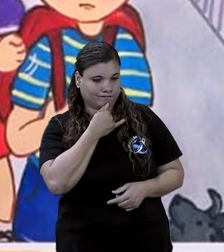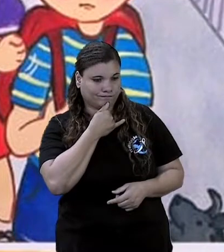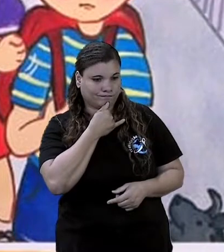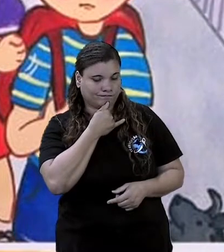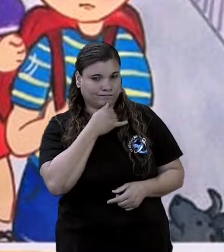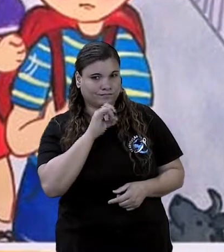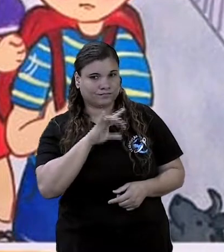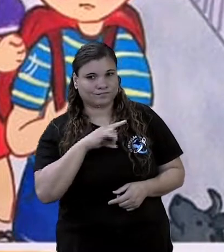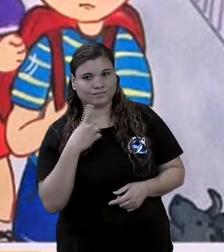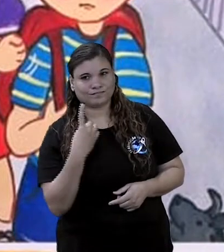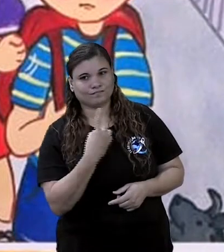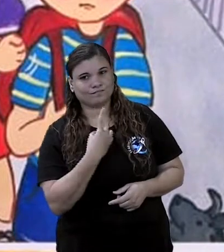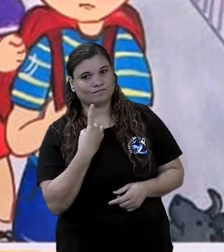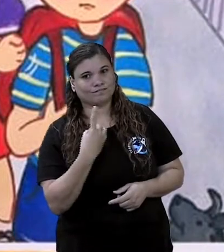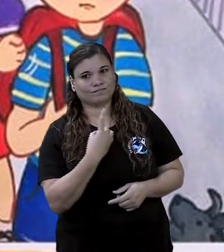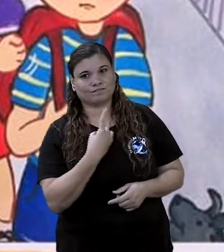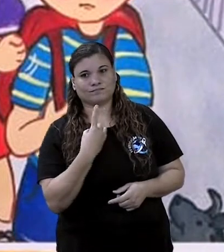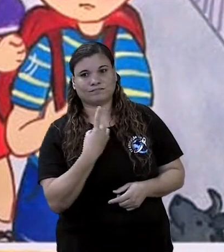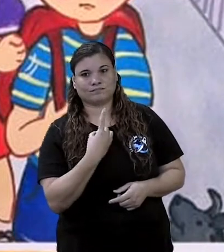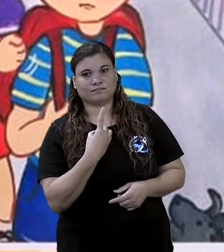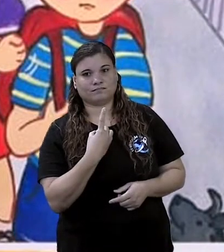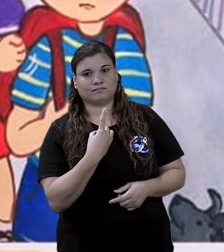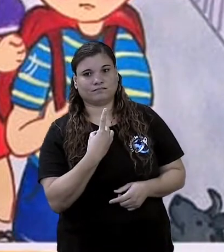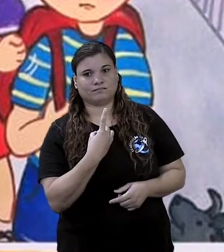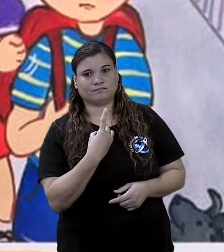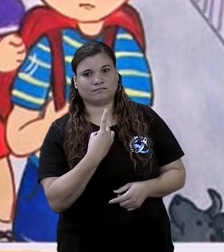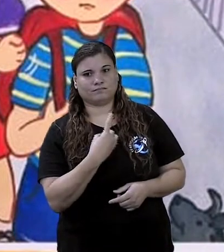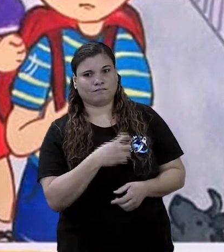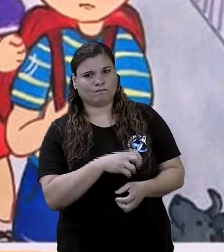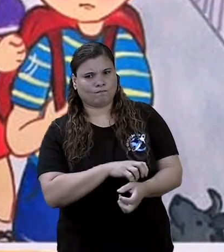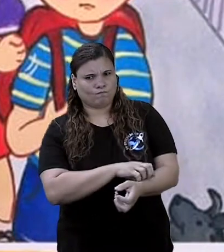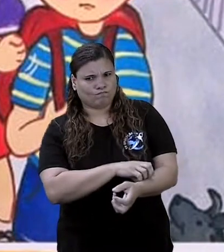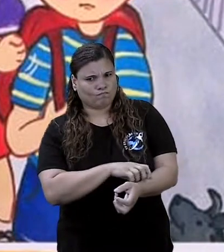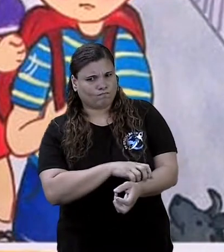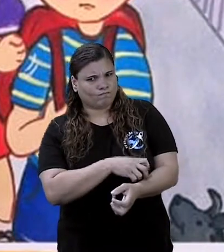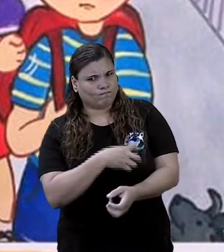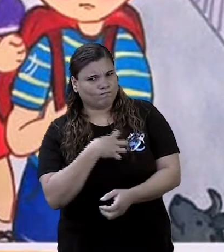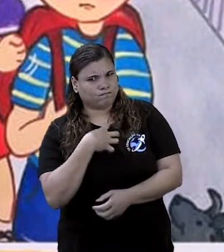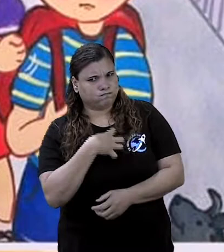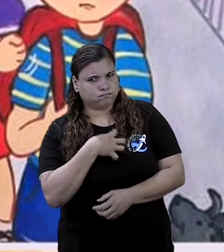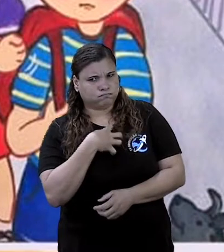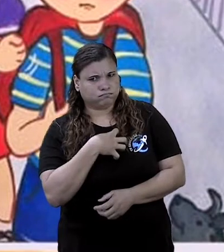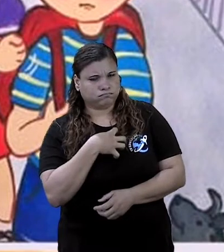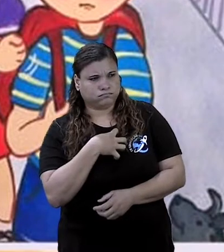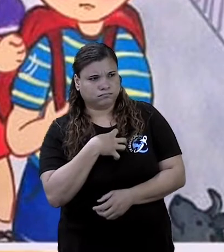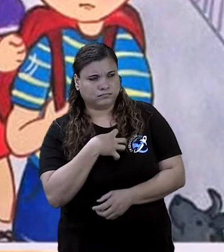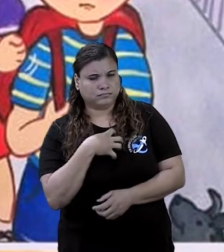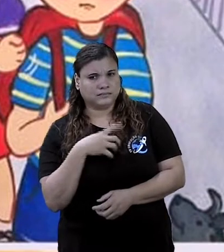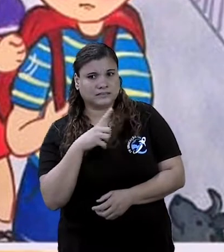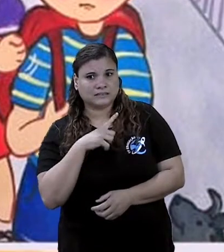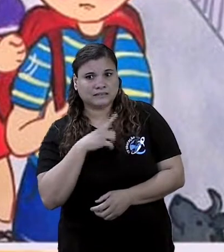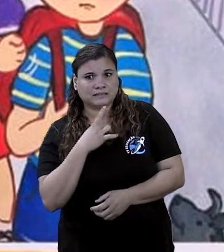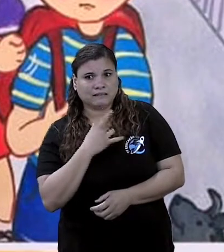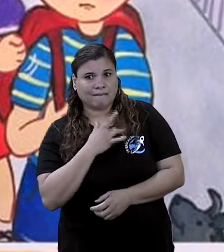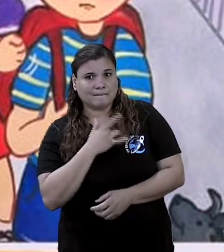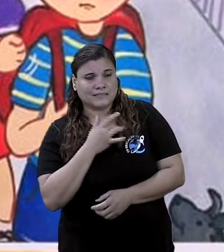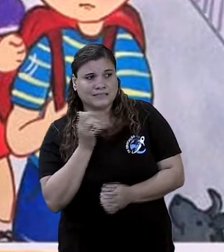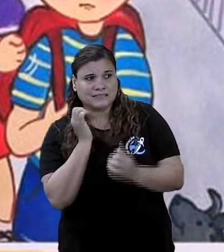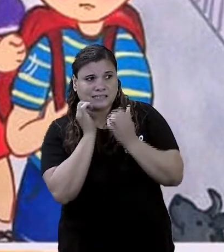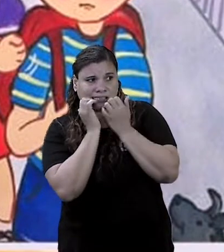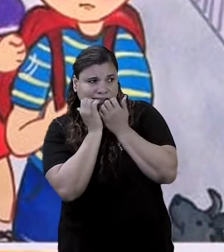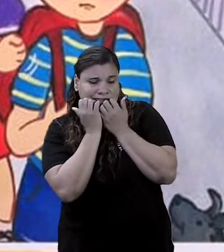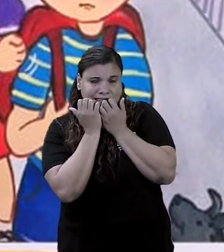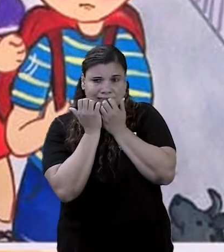sentia sozinho e com raiva. Léo vivia com medo de ser pego de surpresa pelos